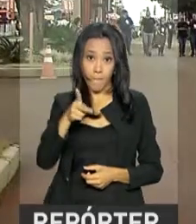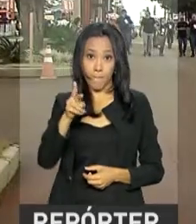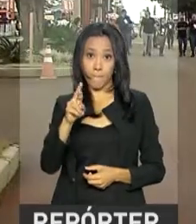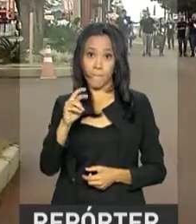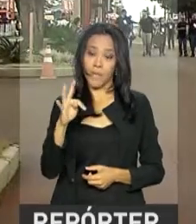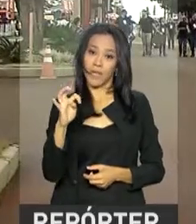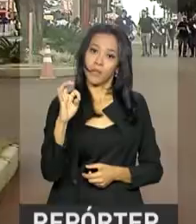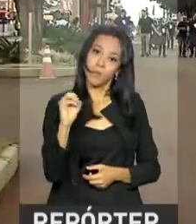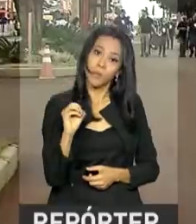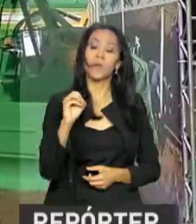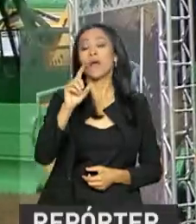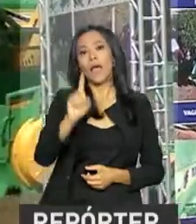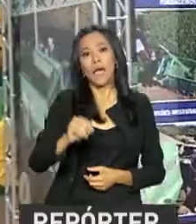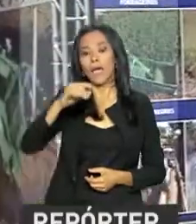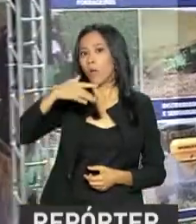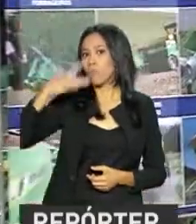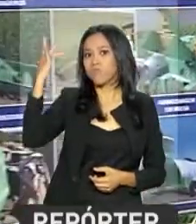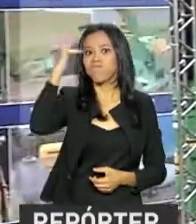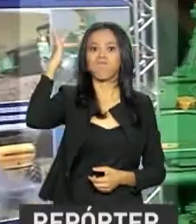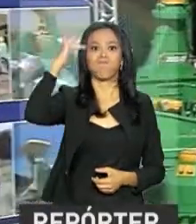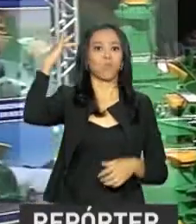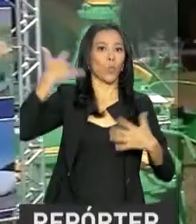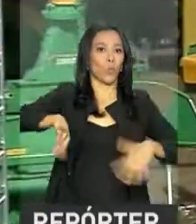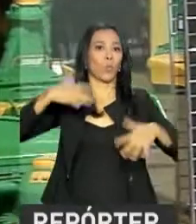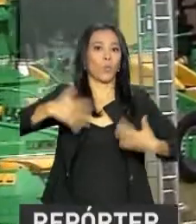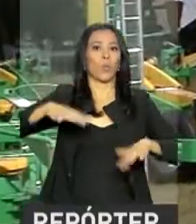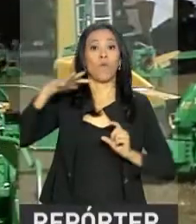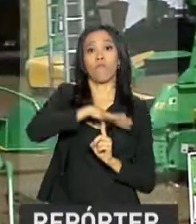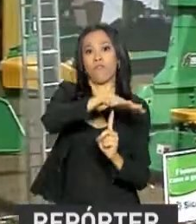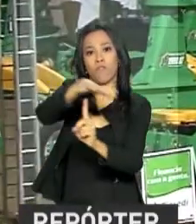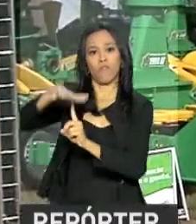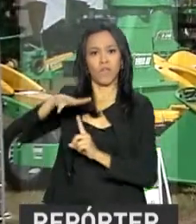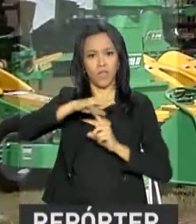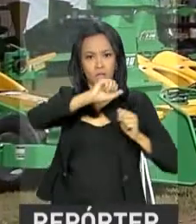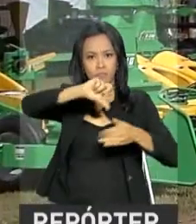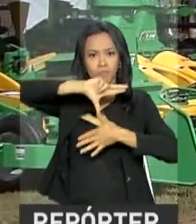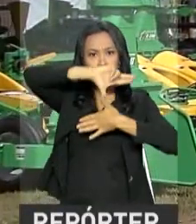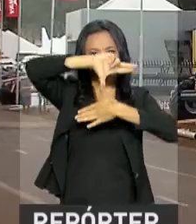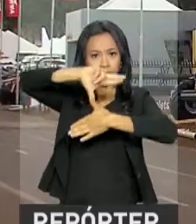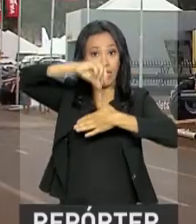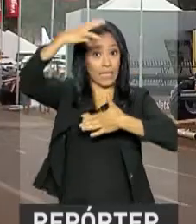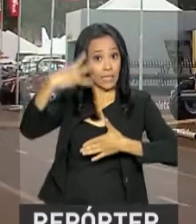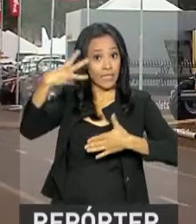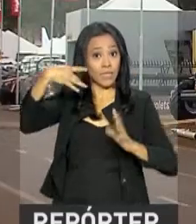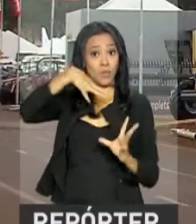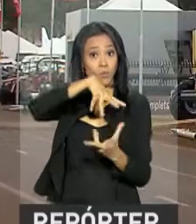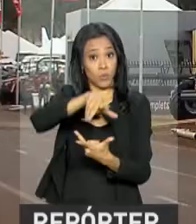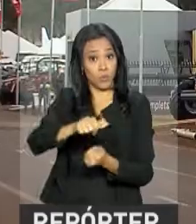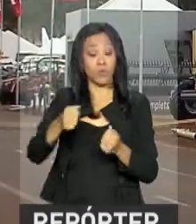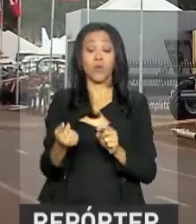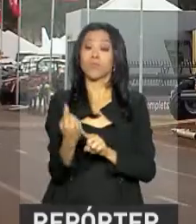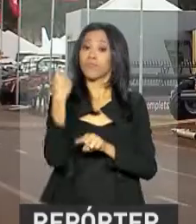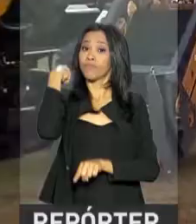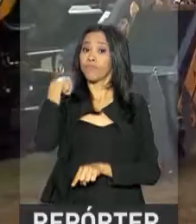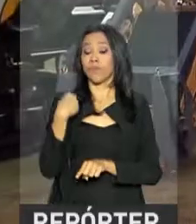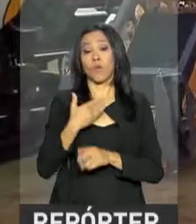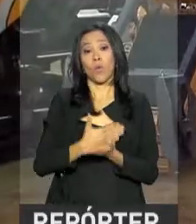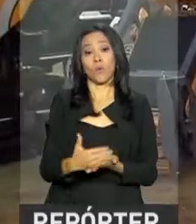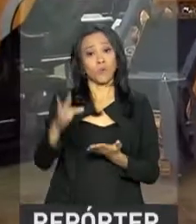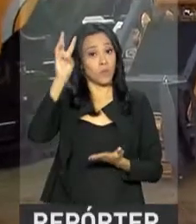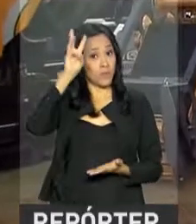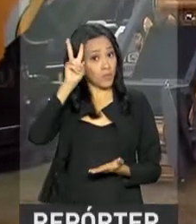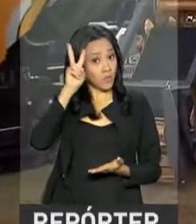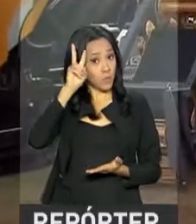feira de tecnologia agrícola da américa latina e também uma das três maiores do mundo começou na última segunda feira e termina